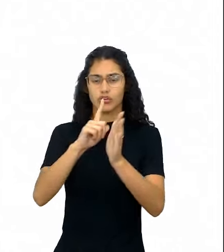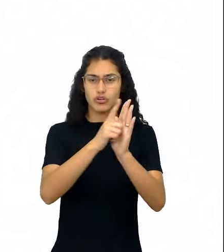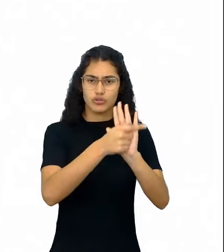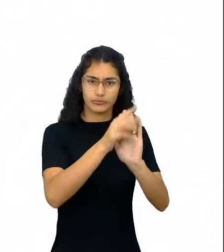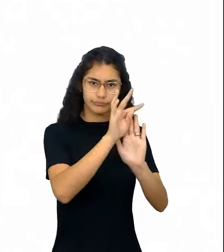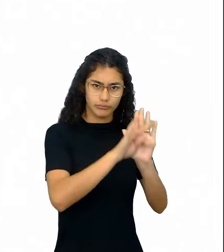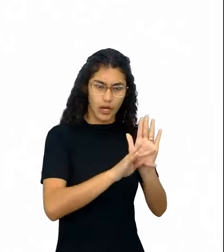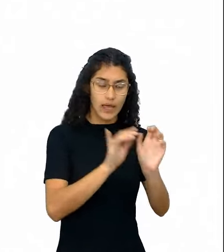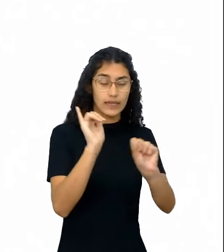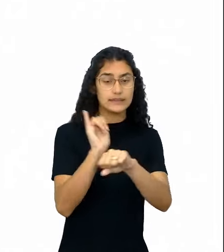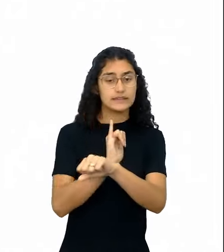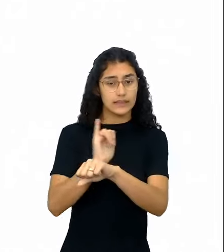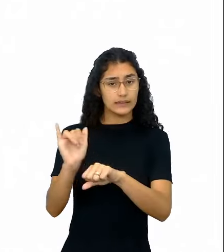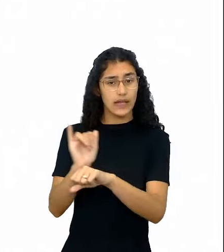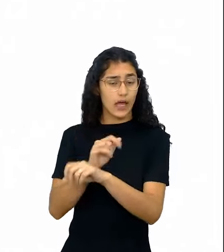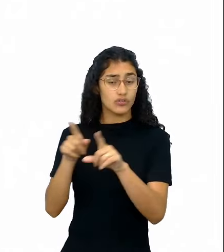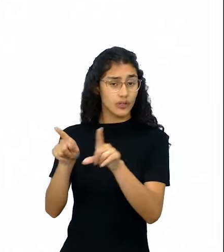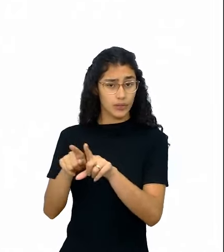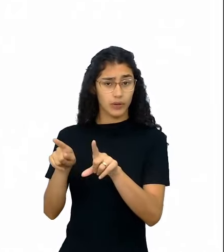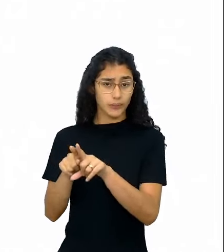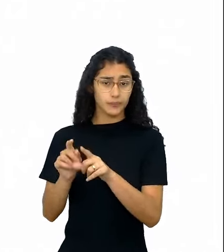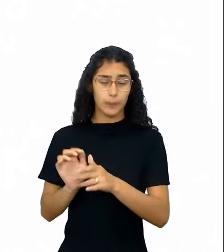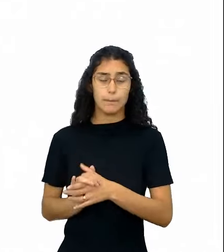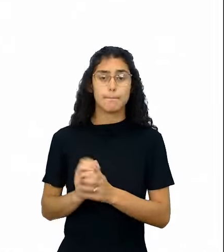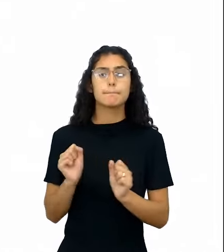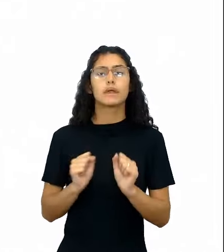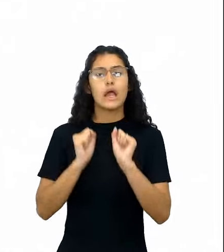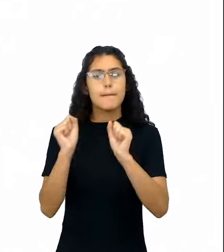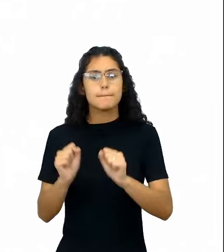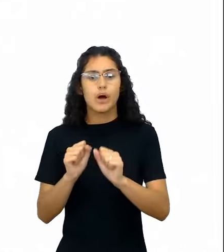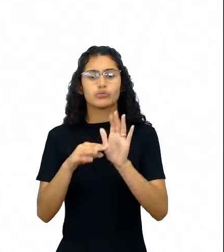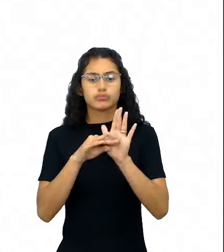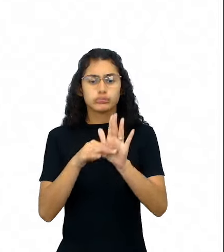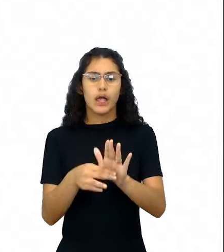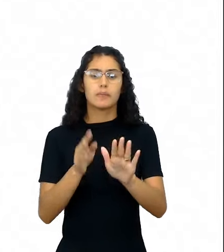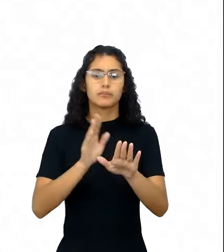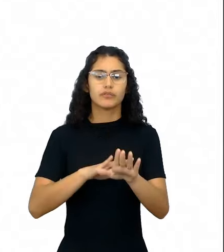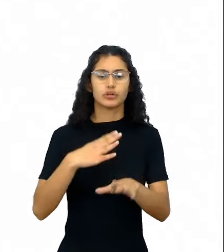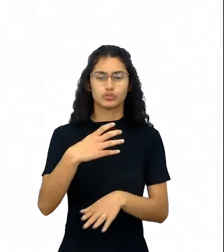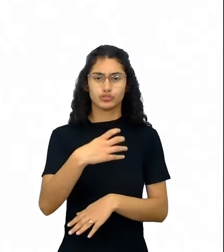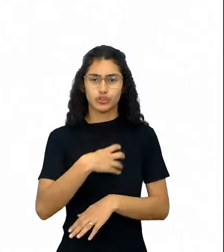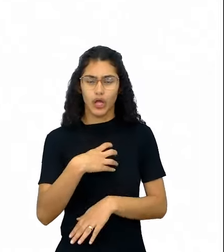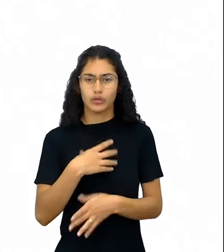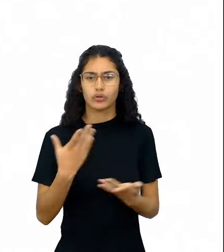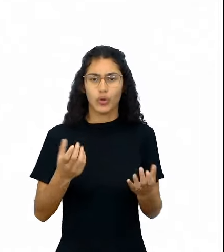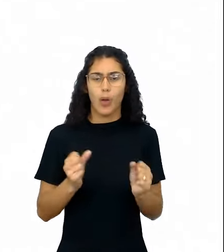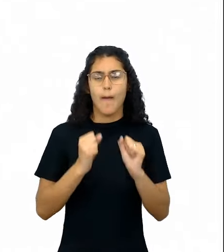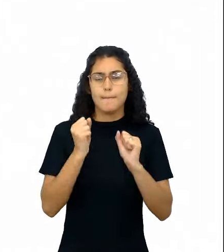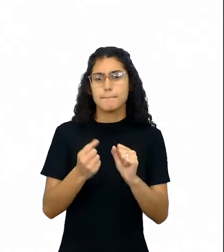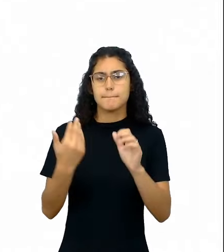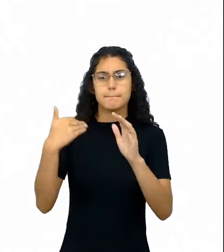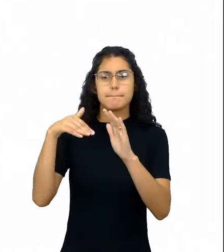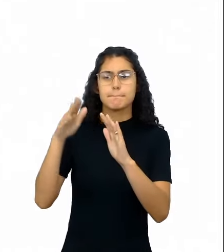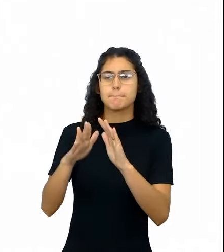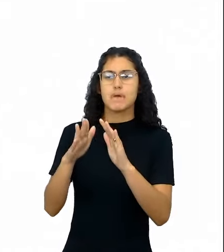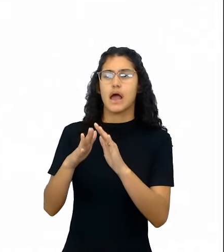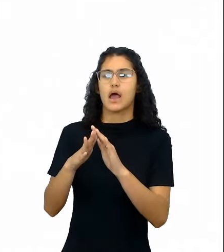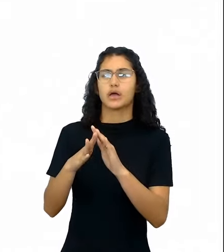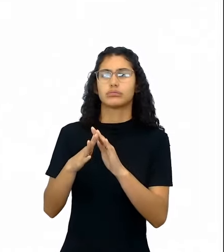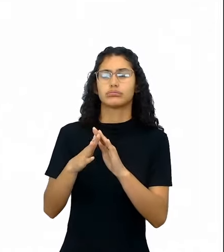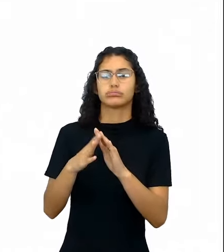as estratégias, principalmente as estratégias, podem contribuir para a construção de sentidos. Pode fazer com que seja mais